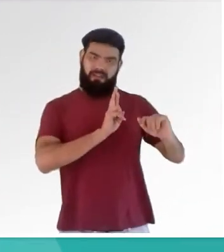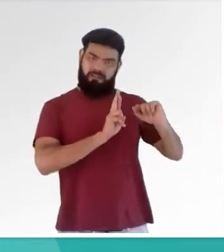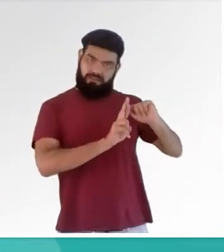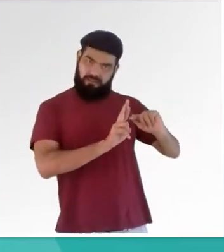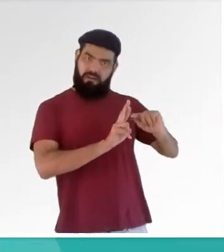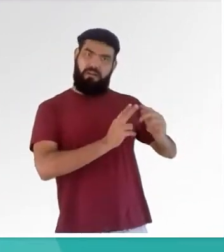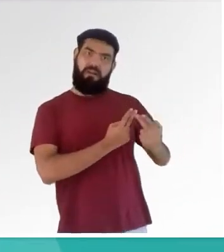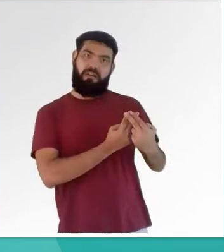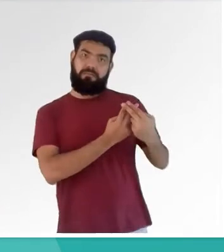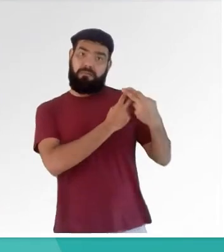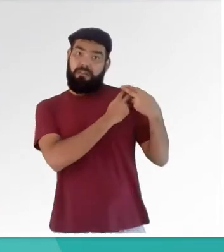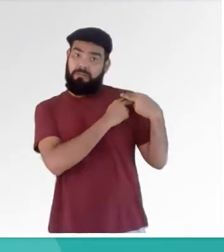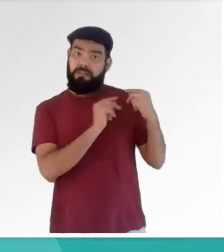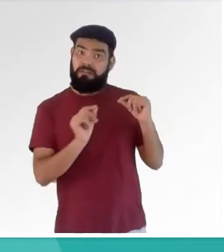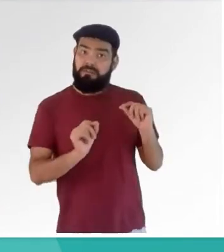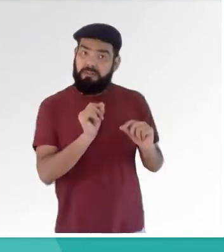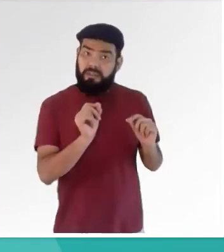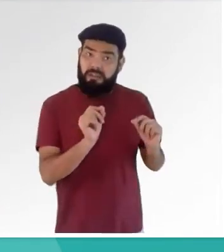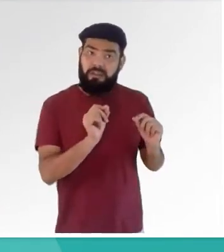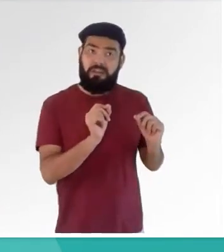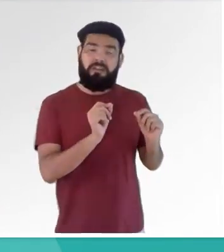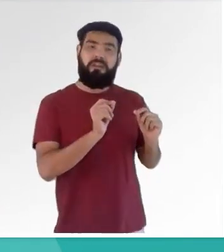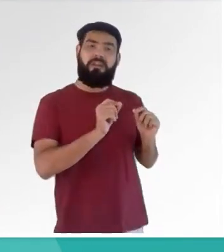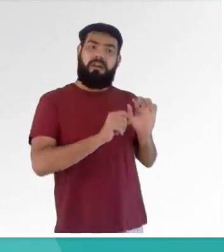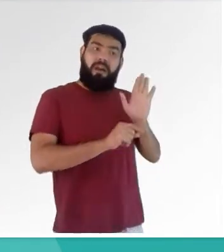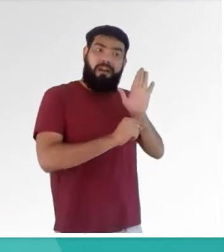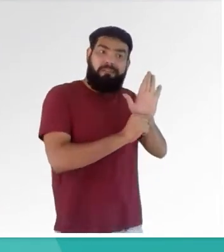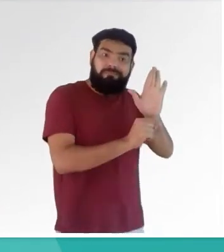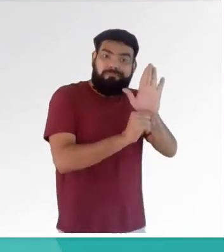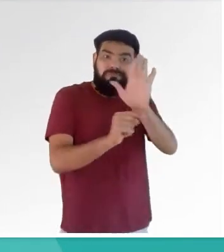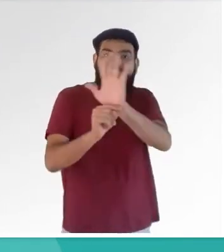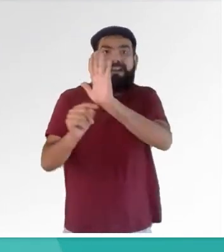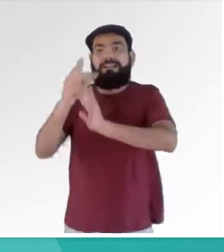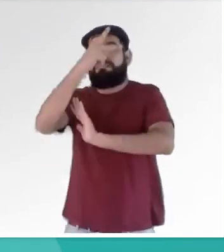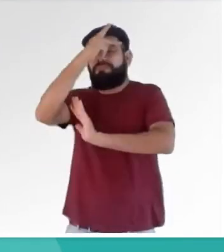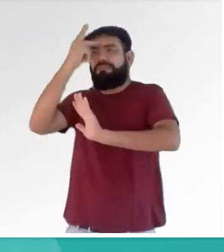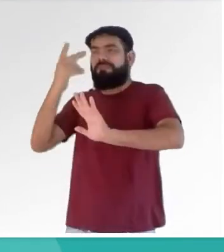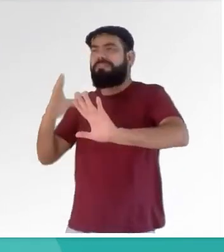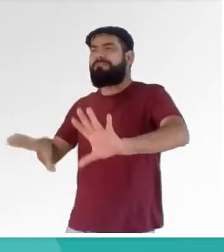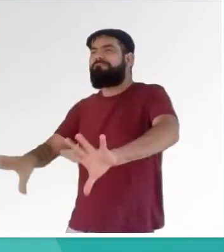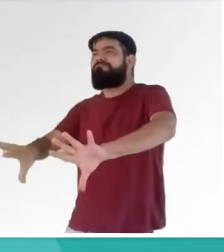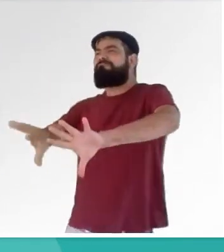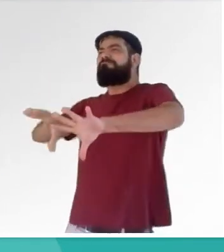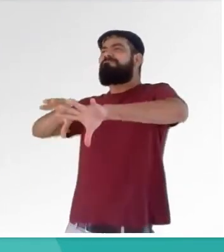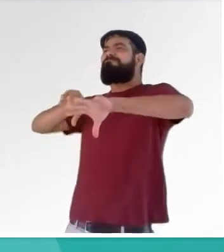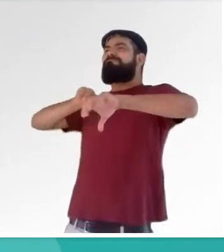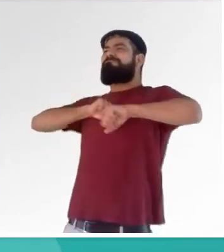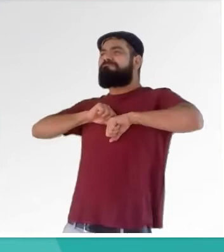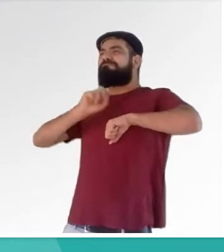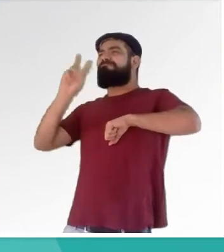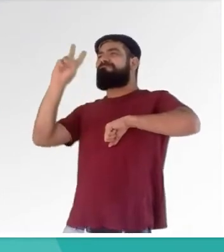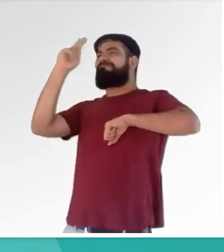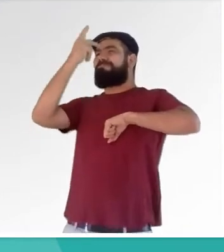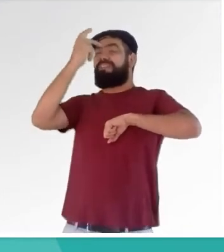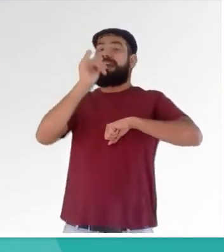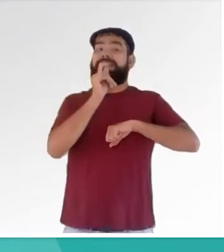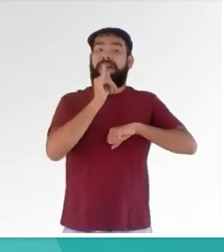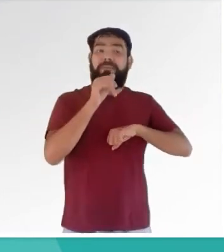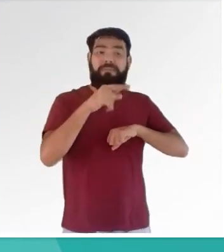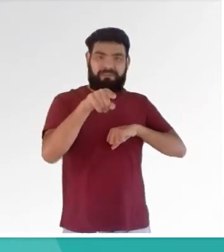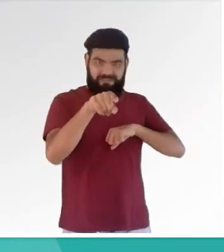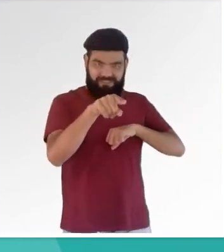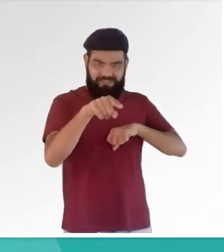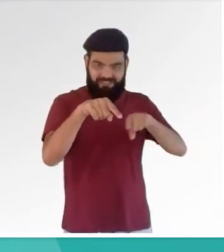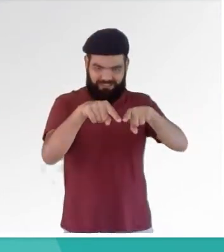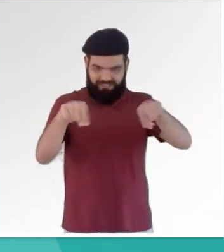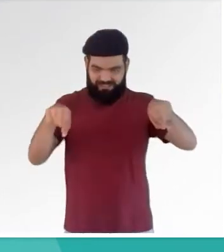social, essa função, né, dentro da comunidade. Você sai aí da sua sala agora, se você for lá fora,